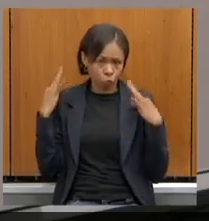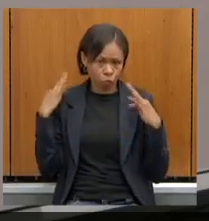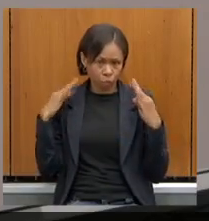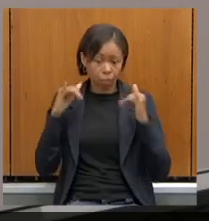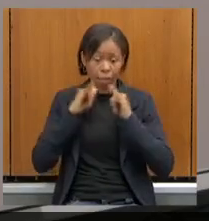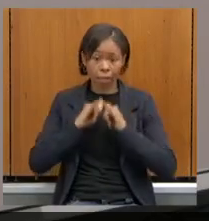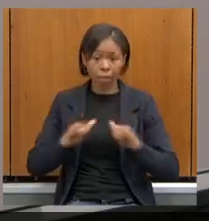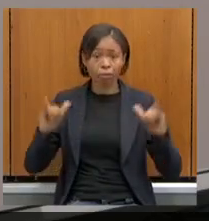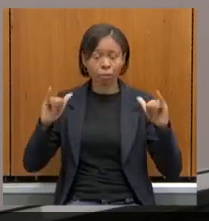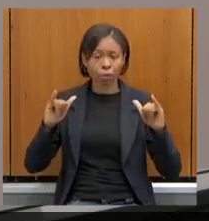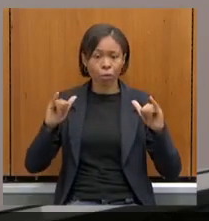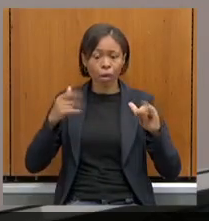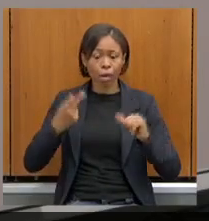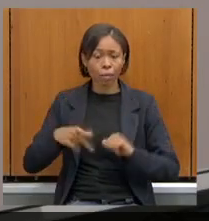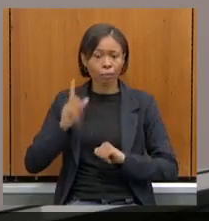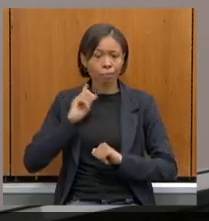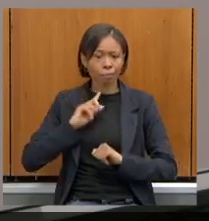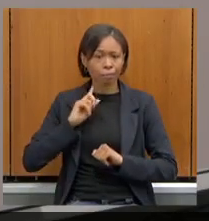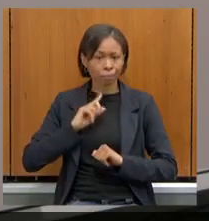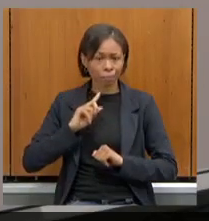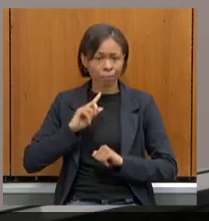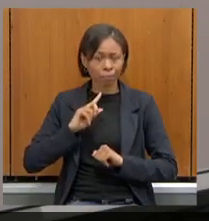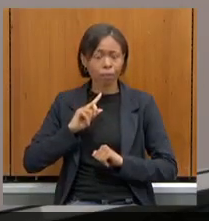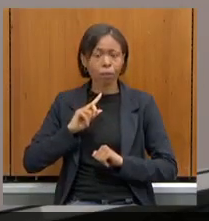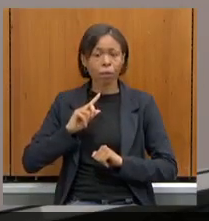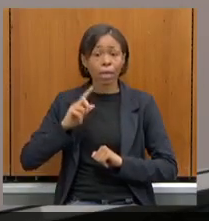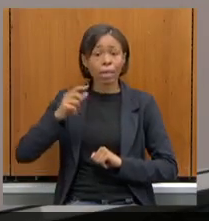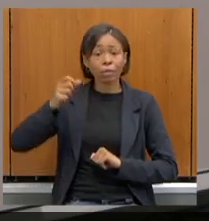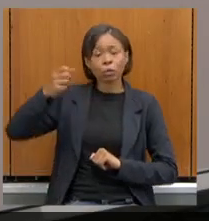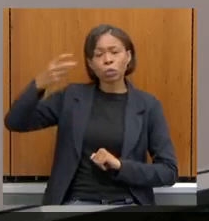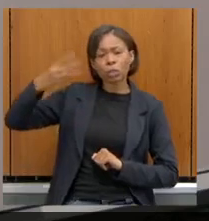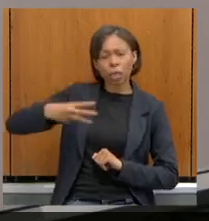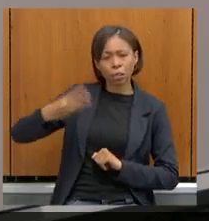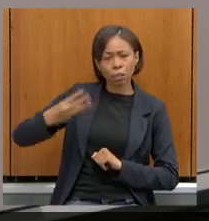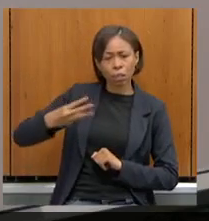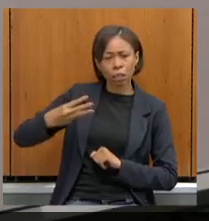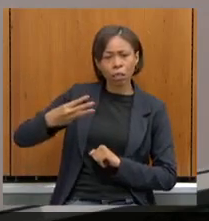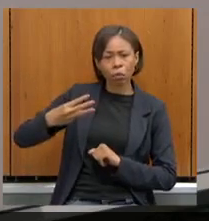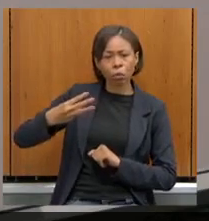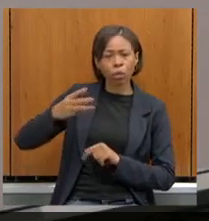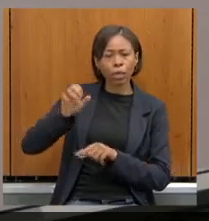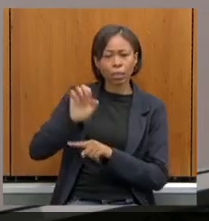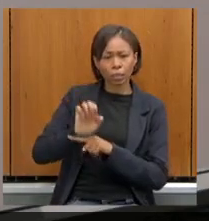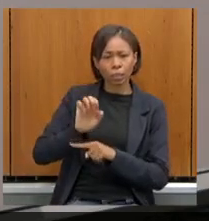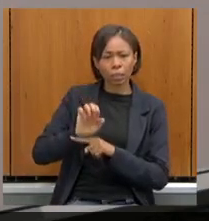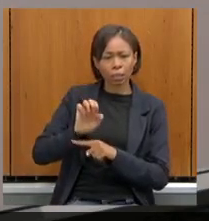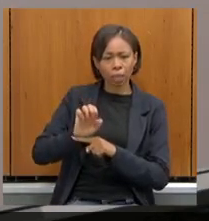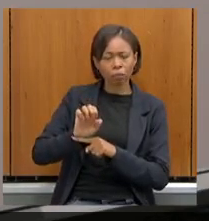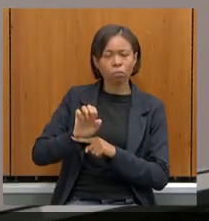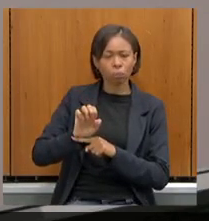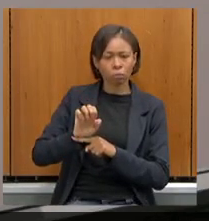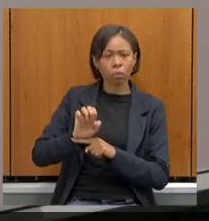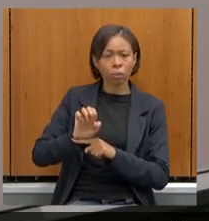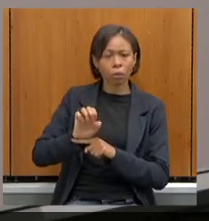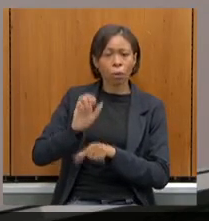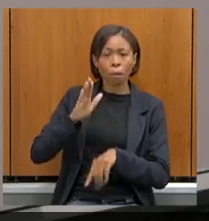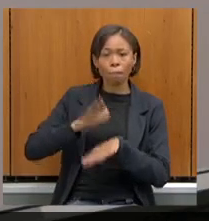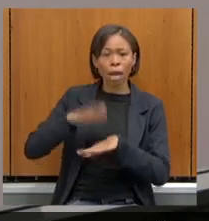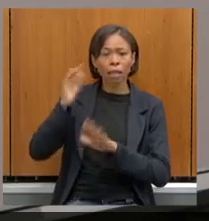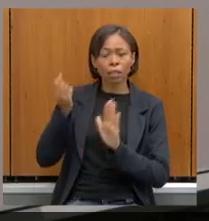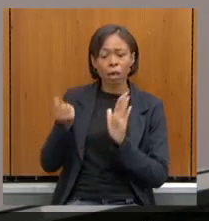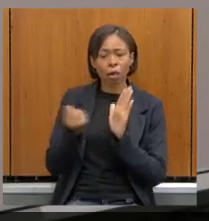juntamente com o Ministério do Turismo nós chegamos a ser o terceiro estado com mais emissão de selos.